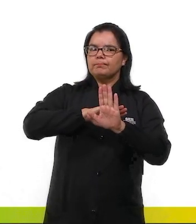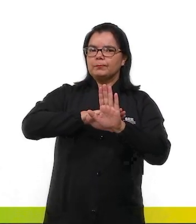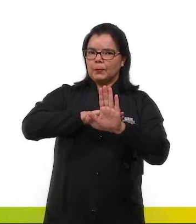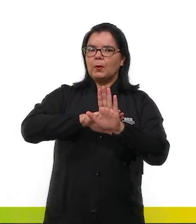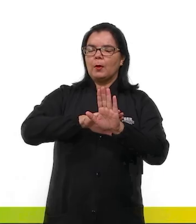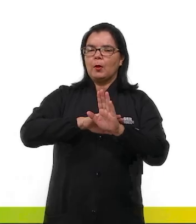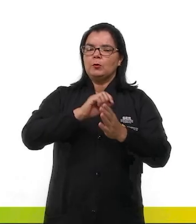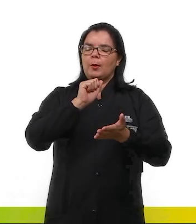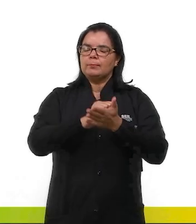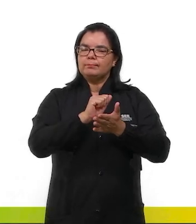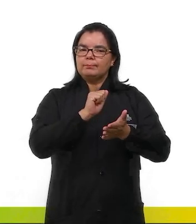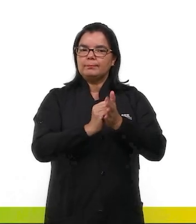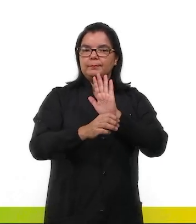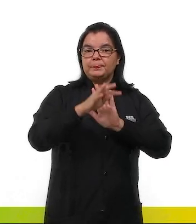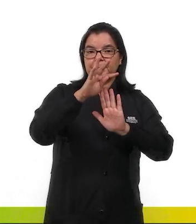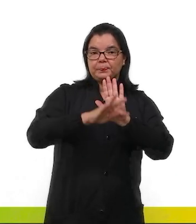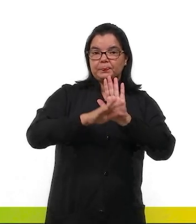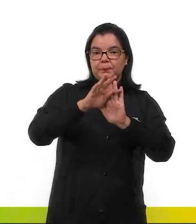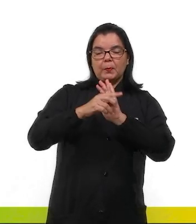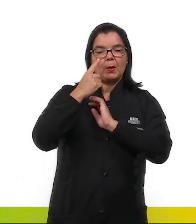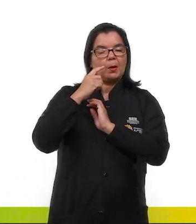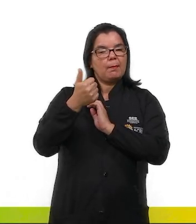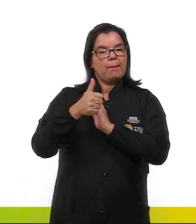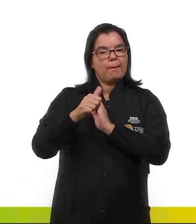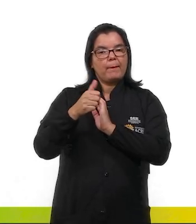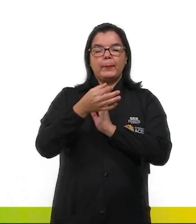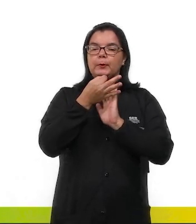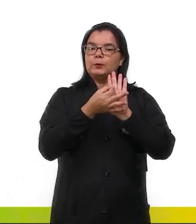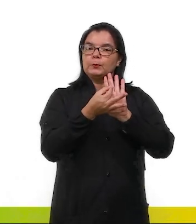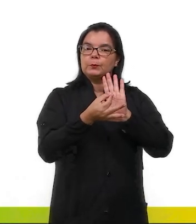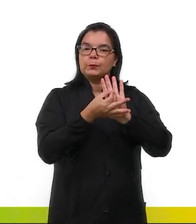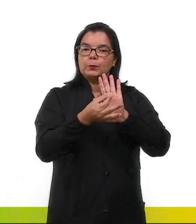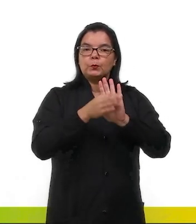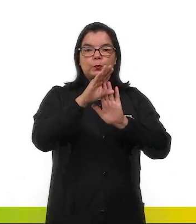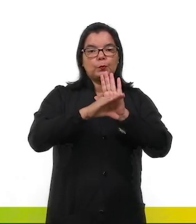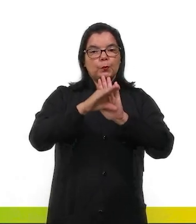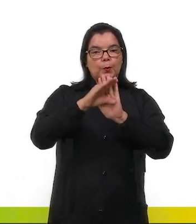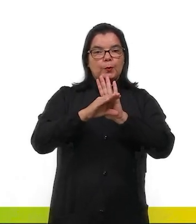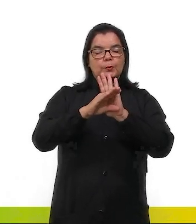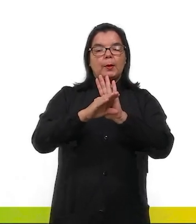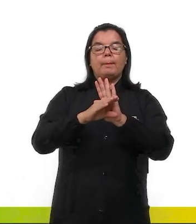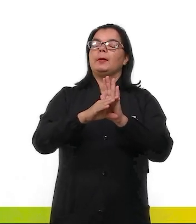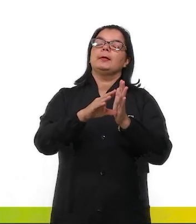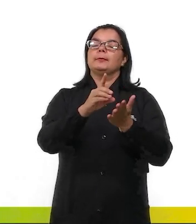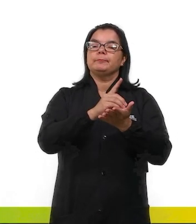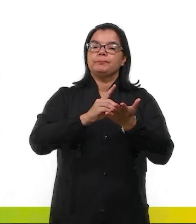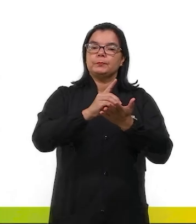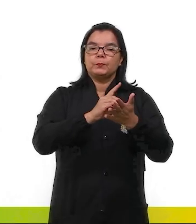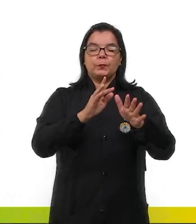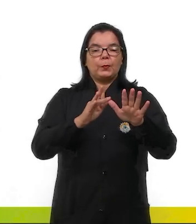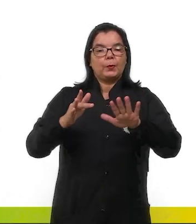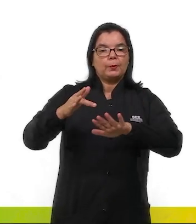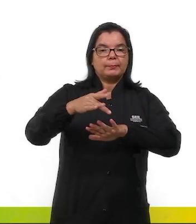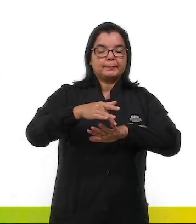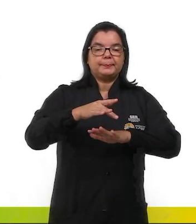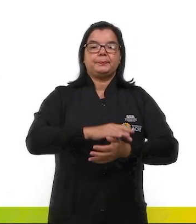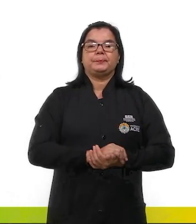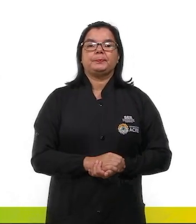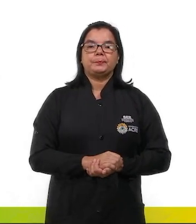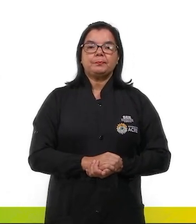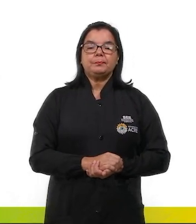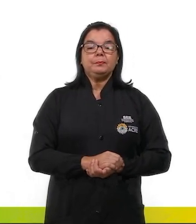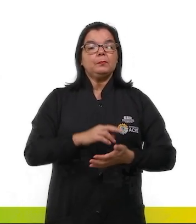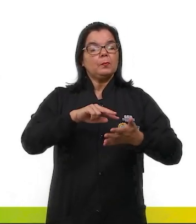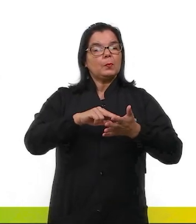trás da produção de um texto e analisar criticamente conteúdos vinculados na mídia e em redes sociais.